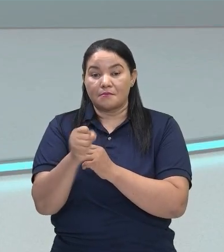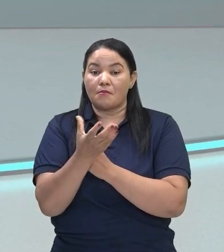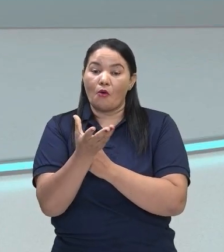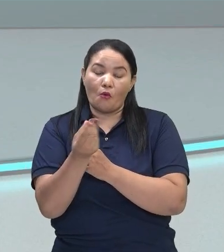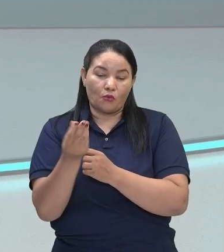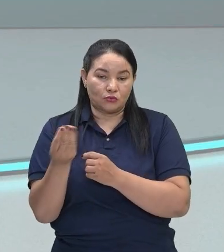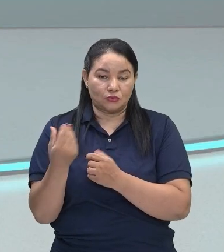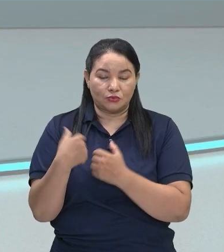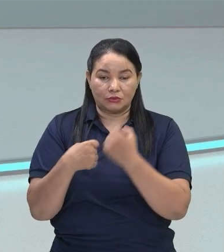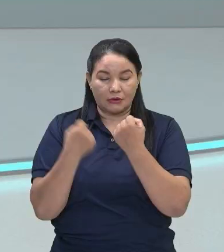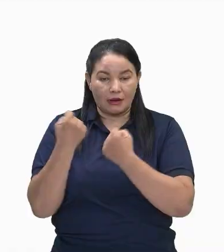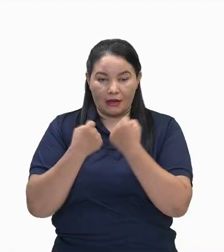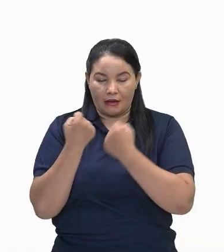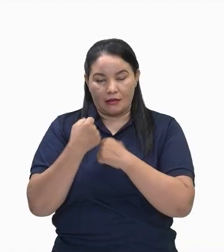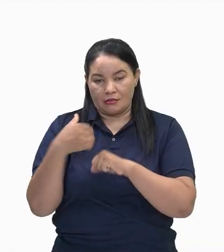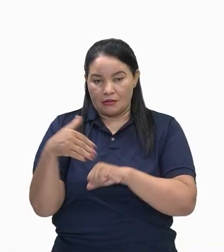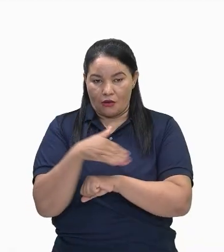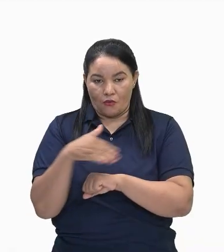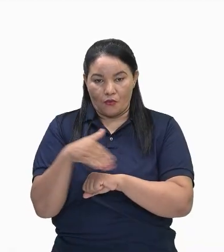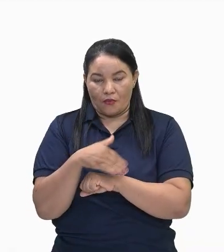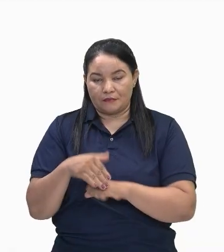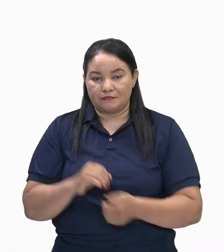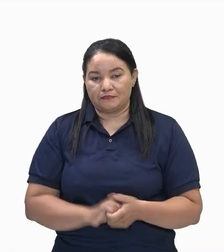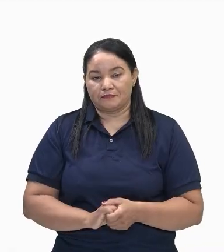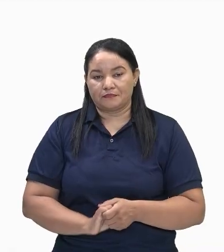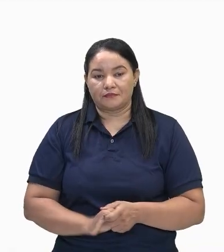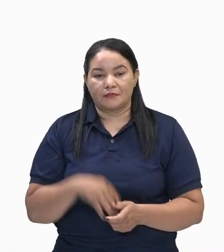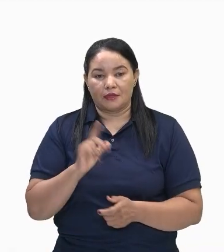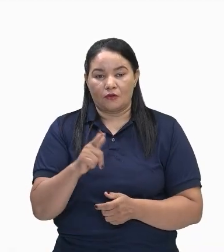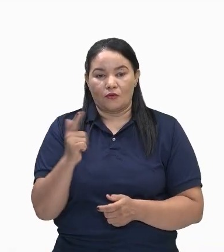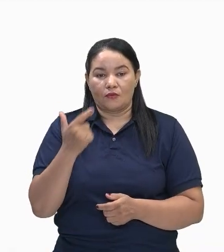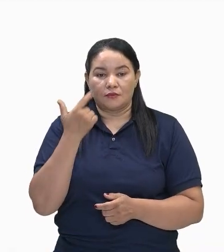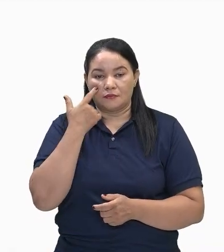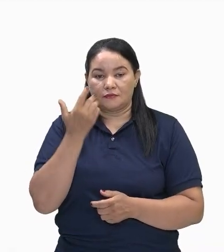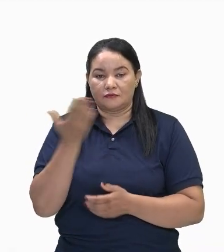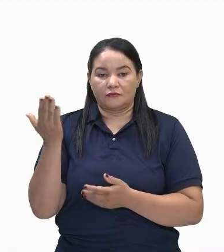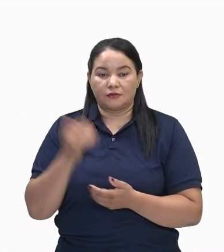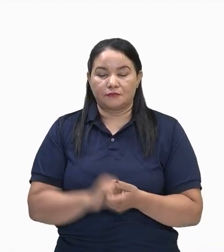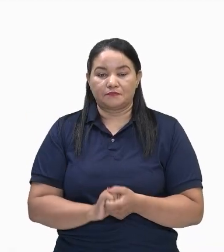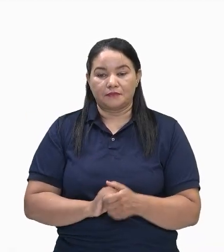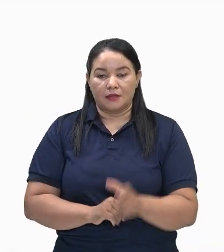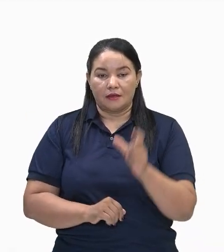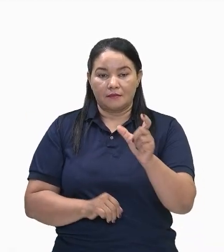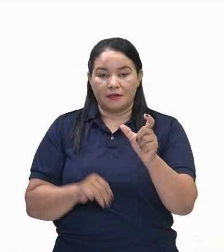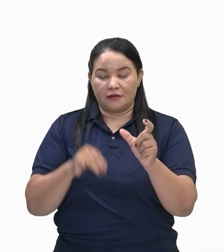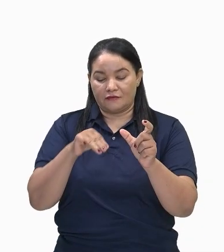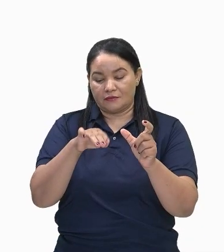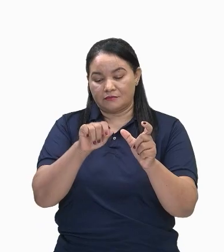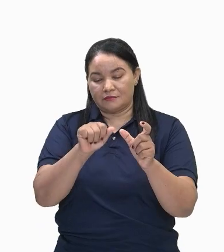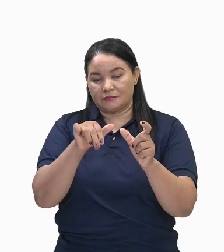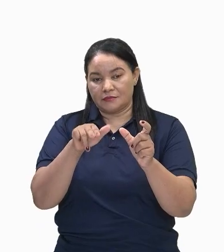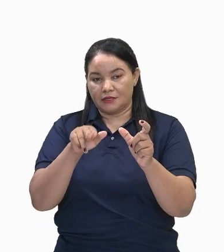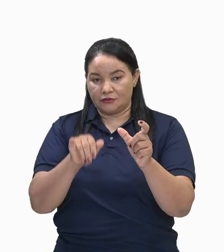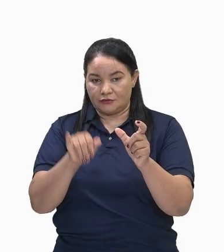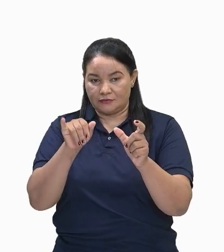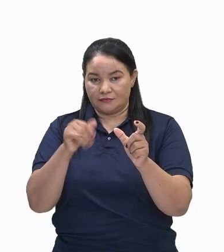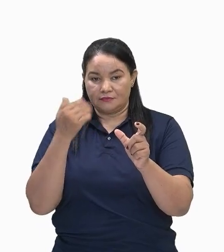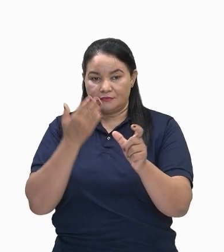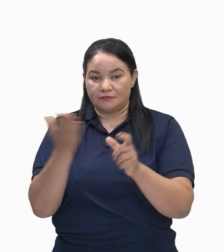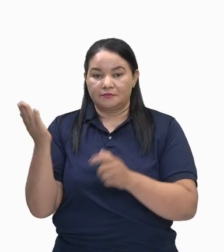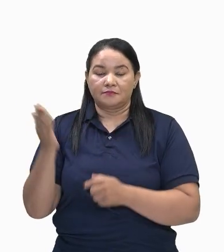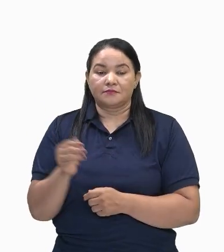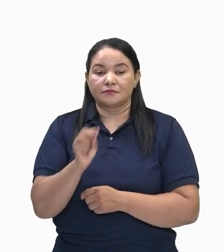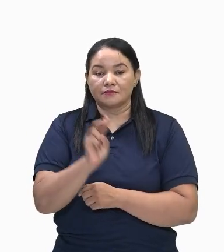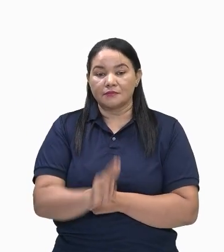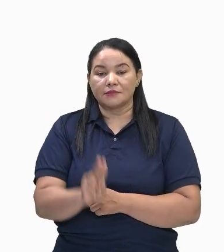ok? Continuando, falando agora sobre o many, que nós acabamos de ver, certo? O many, então,